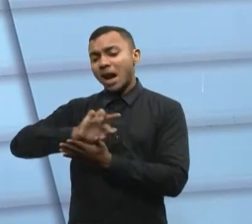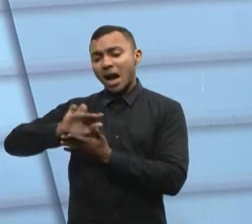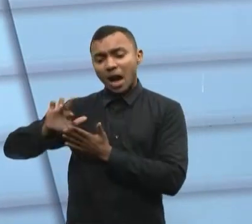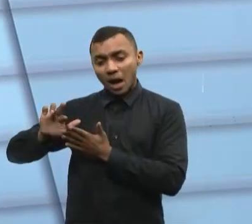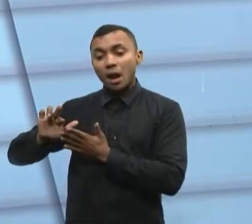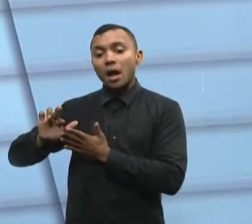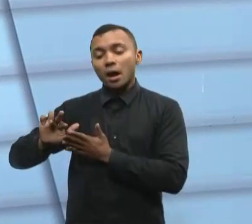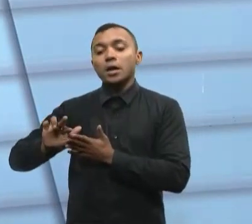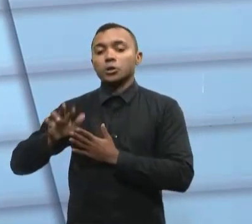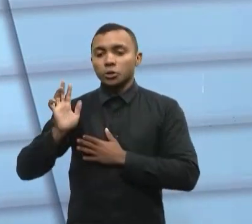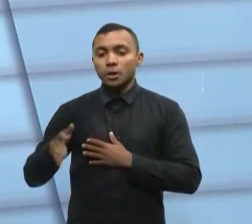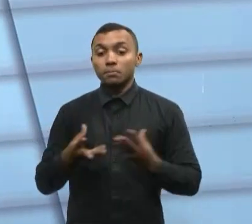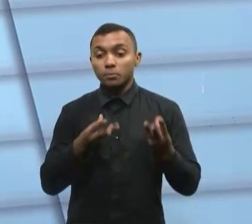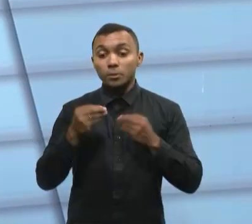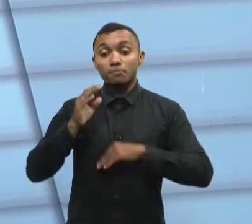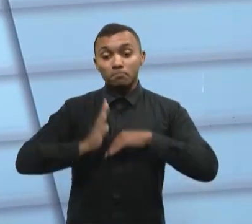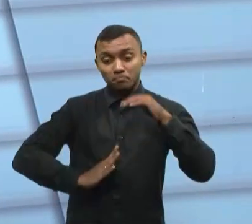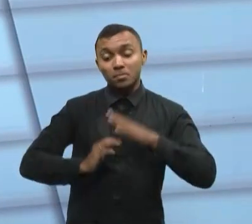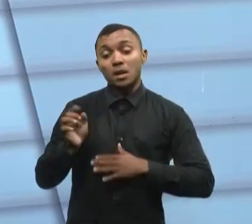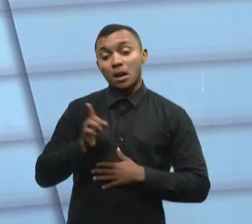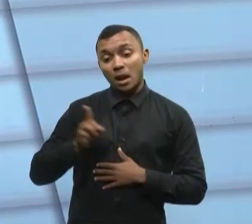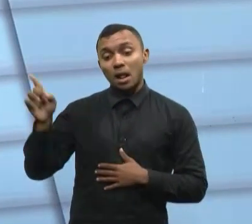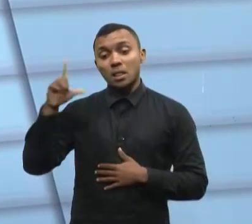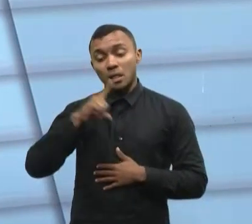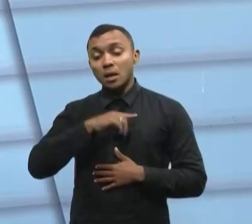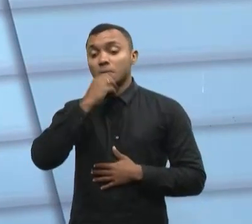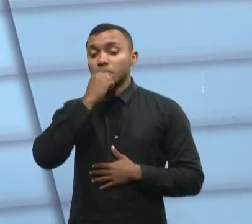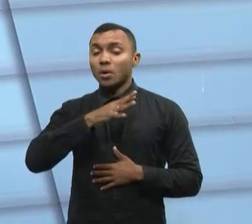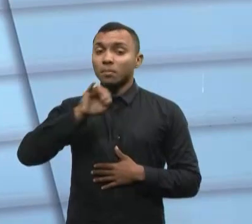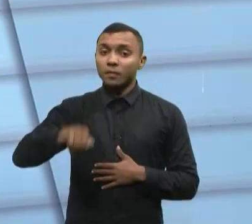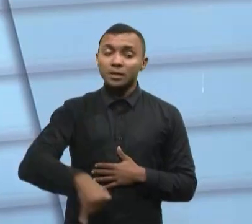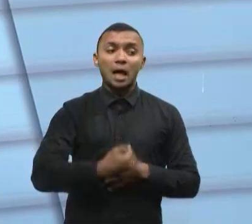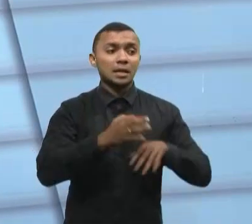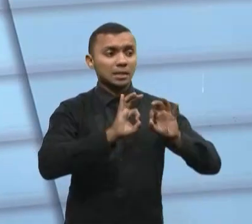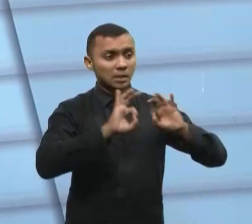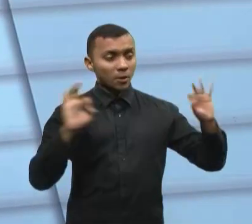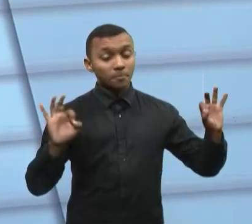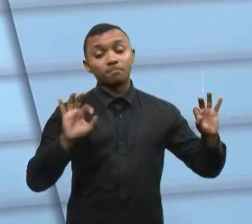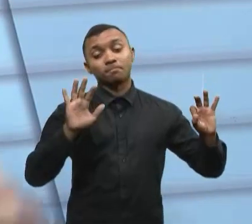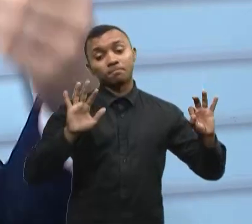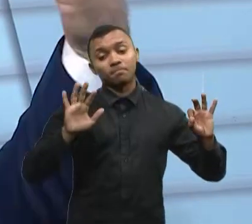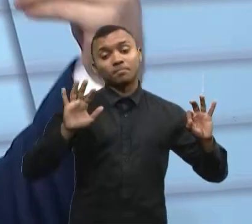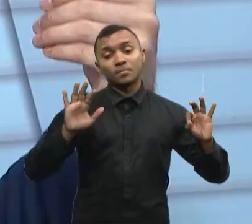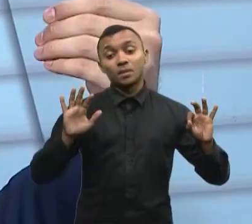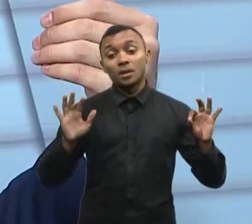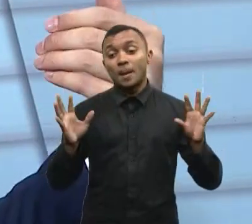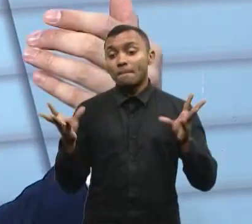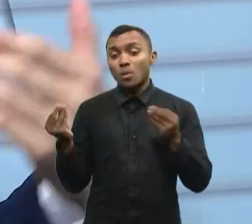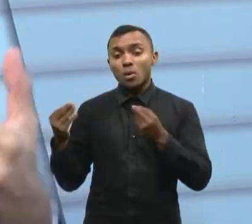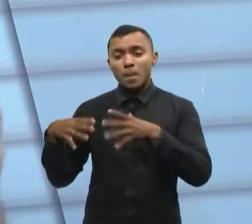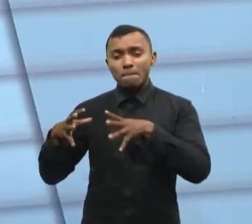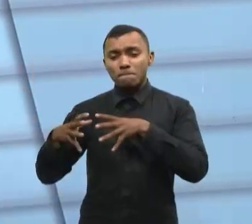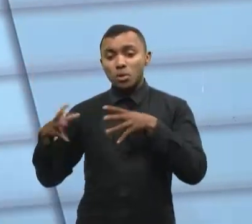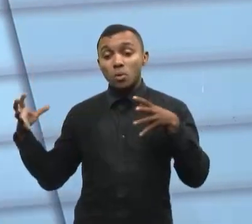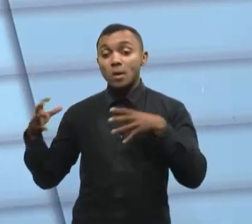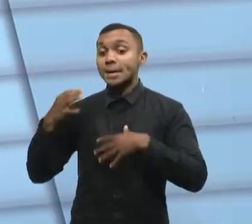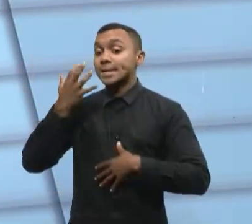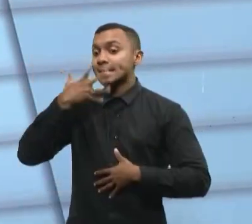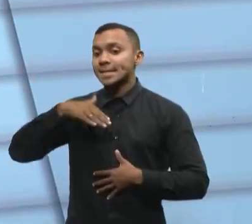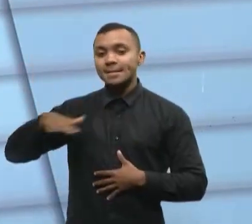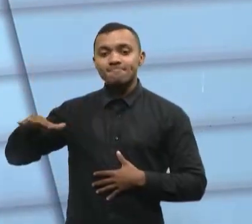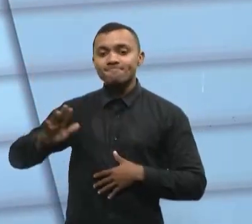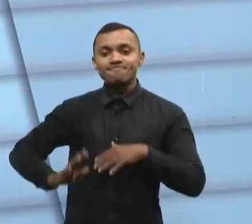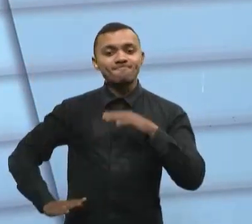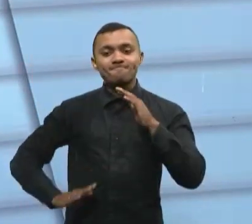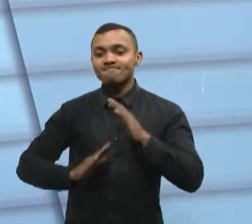faz. Só que... É muito proveitoso por um lado, só que a gente sabe que a imensa maioria das crianças não consegue chegar. Não